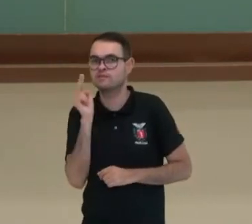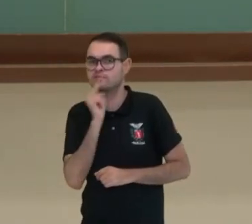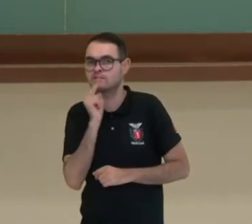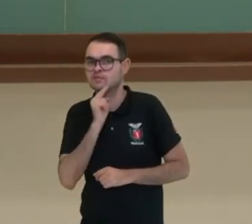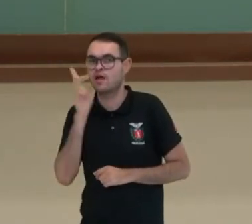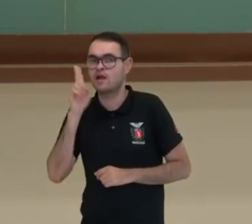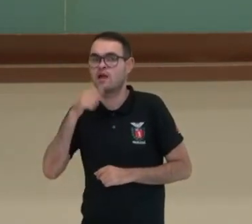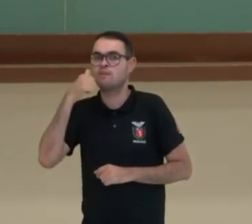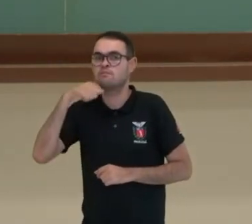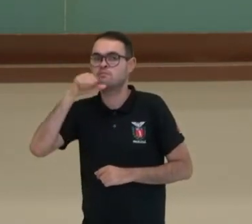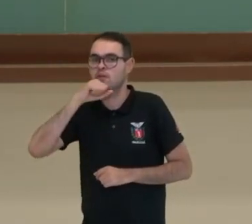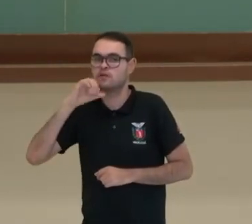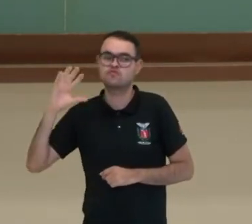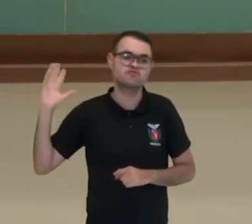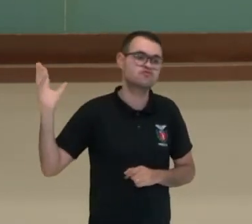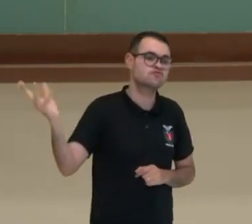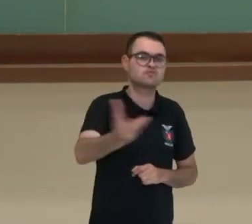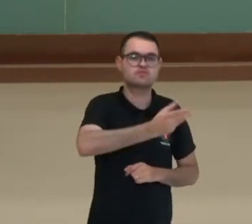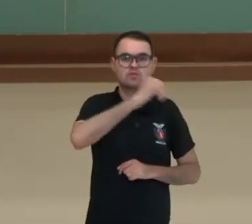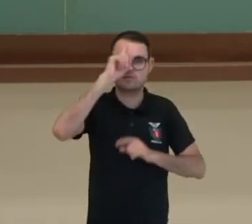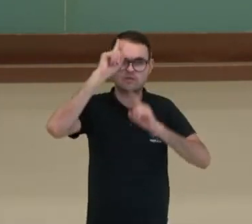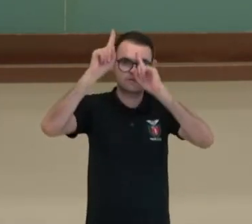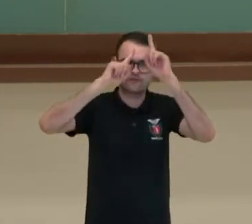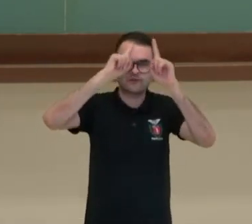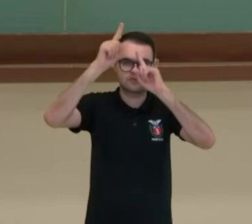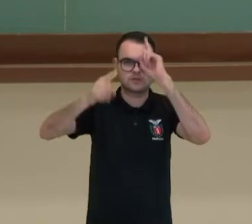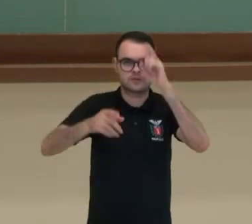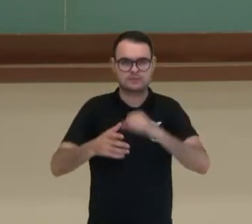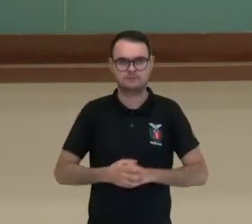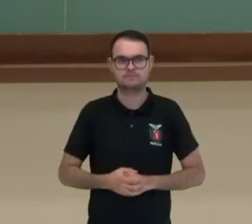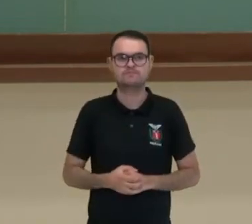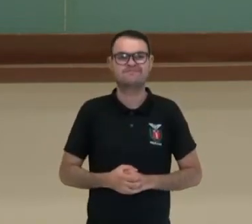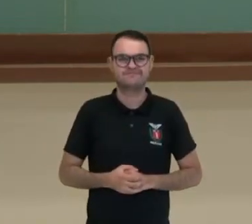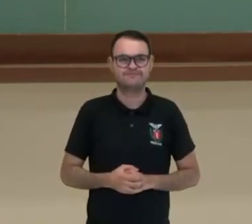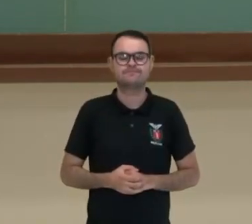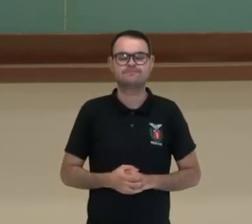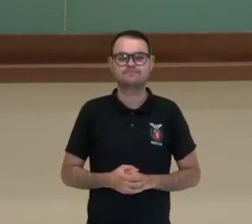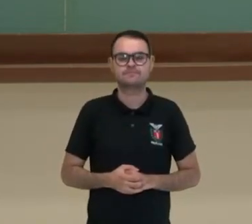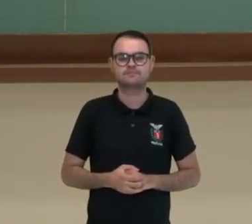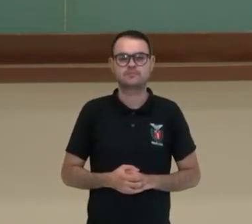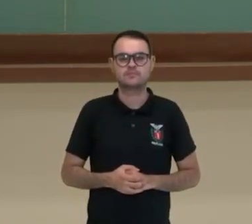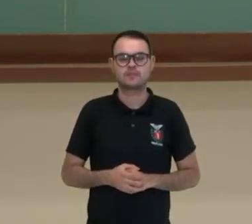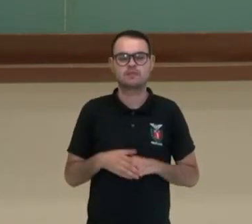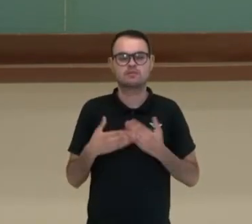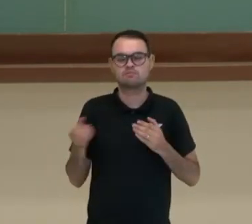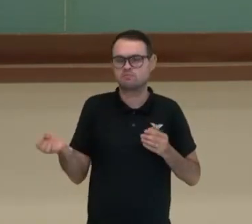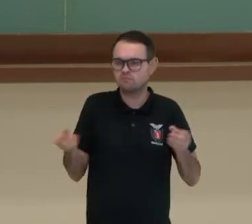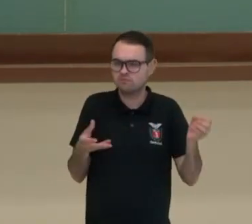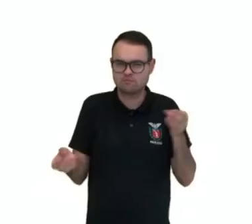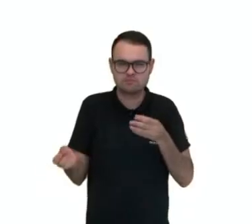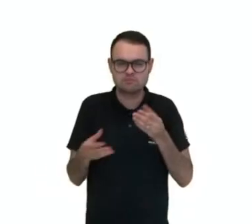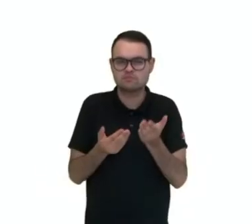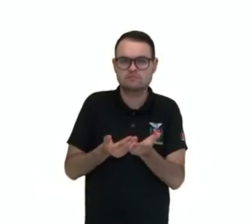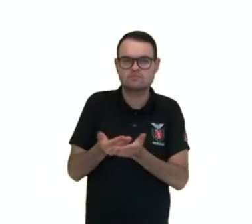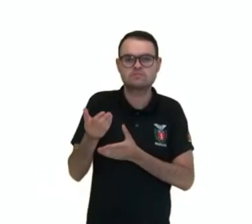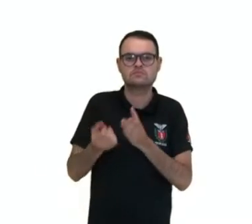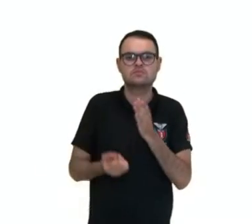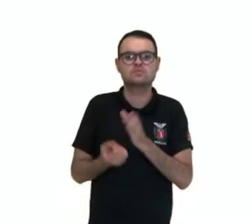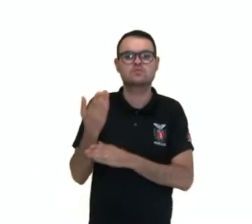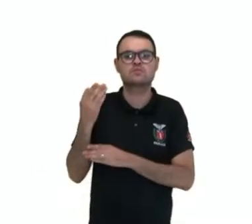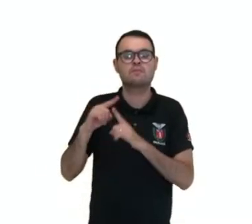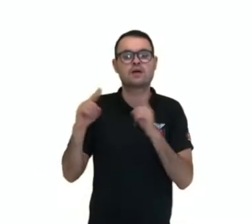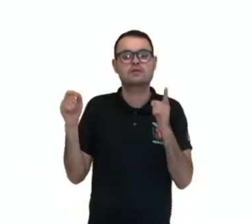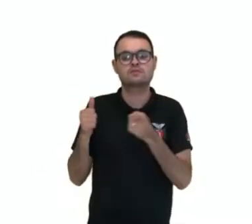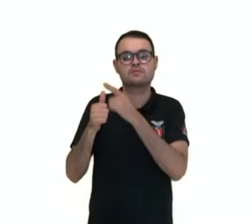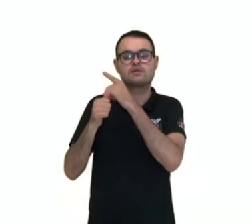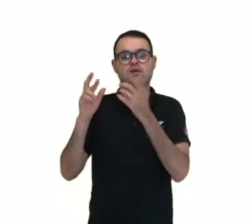a mãe de todas as invenções. Então, essas inovações aí, elas vão ocorrer, mas a primeira